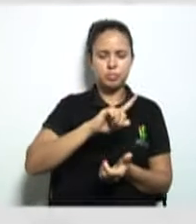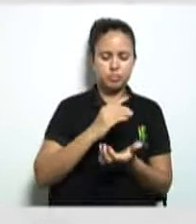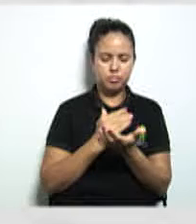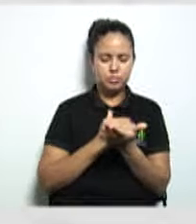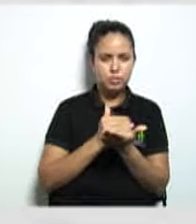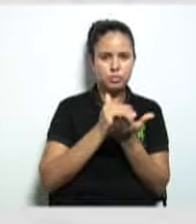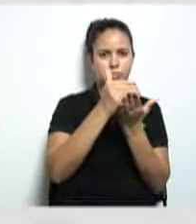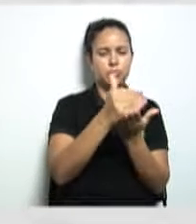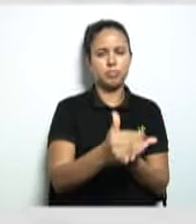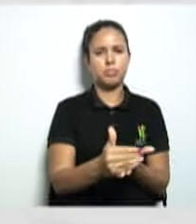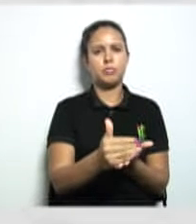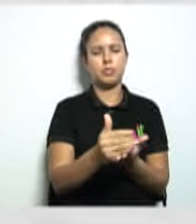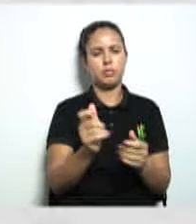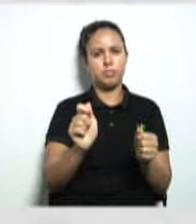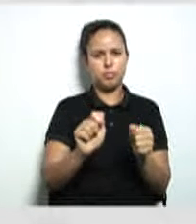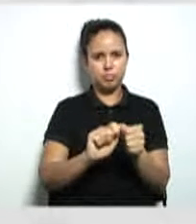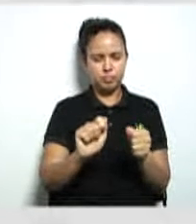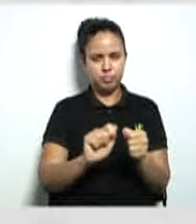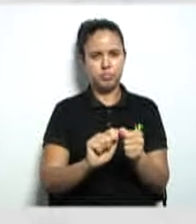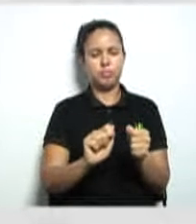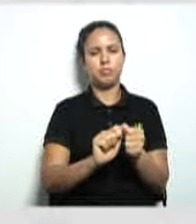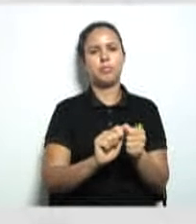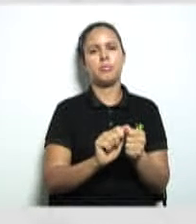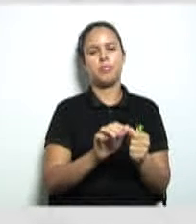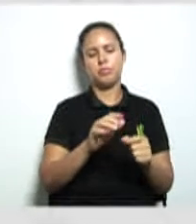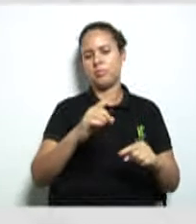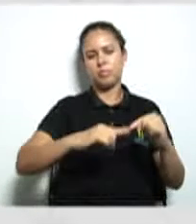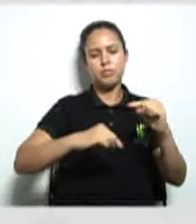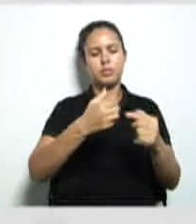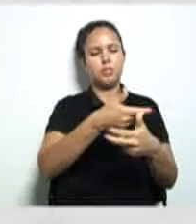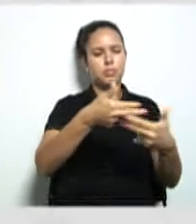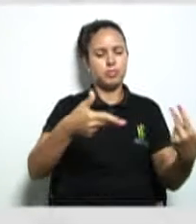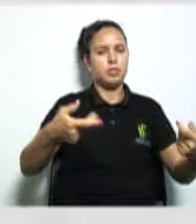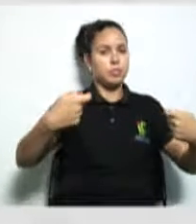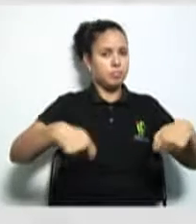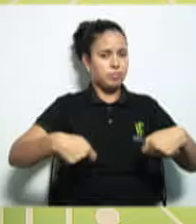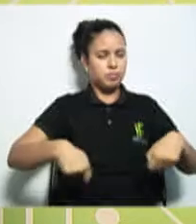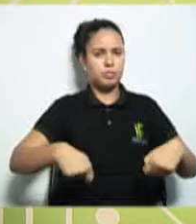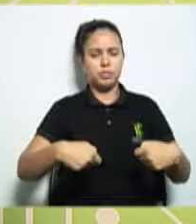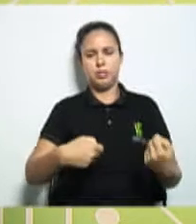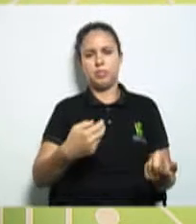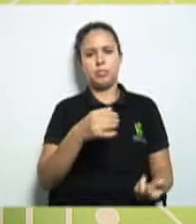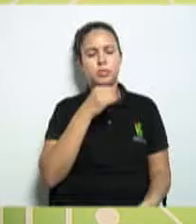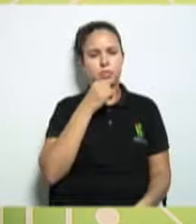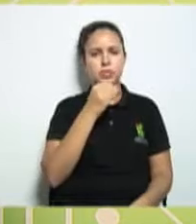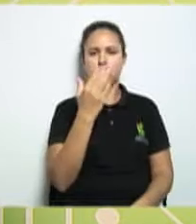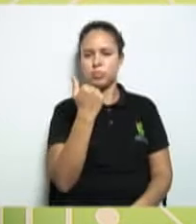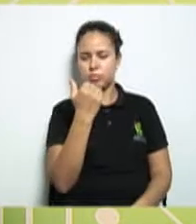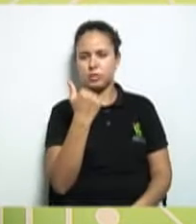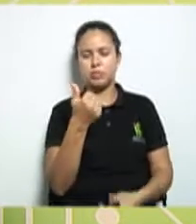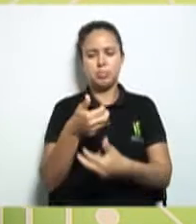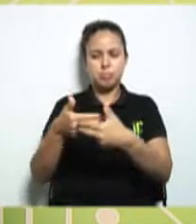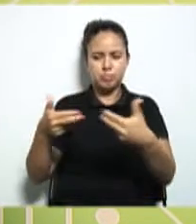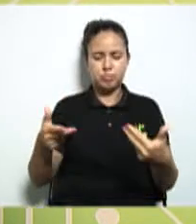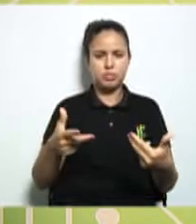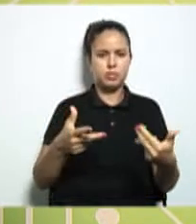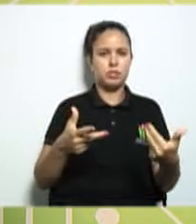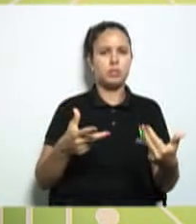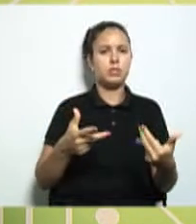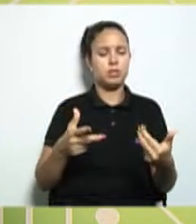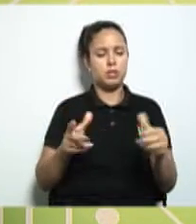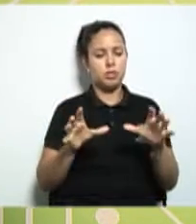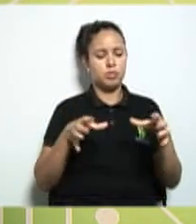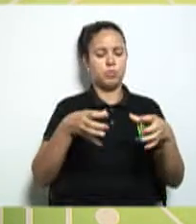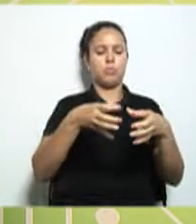né, alimentícios ou de primeira necessidade, e passar para a cooperativa, possa fazer agora o quê? A